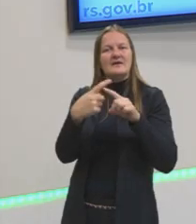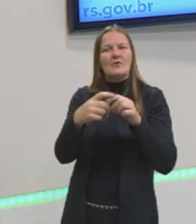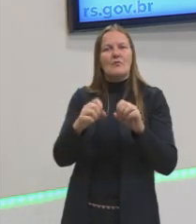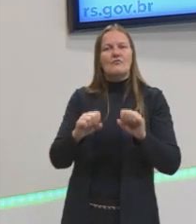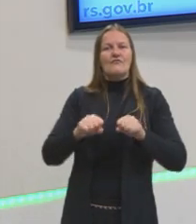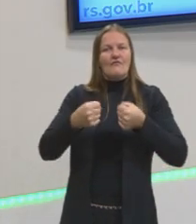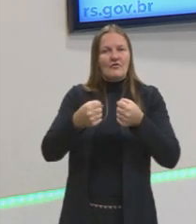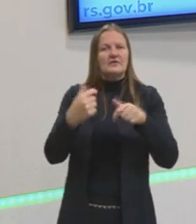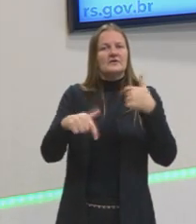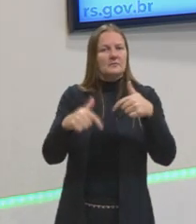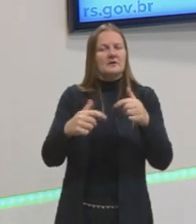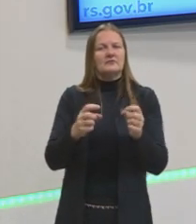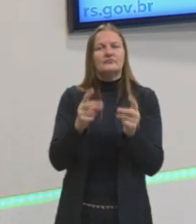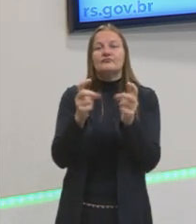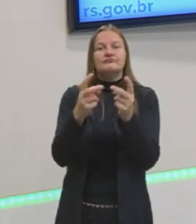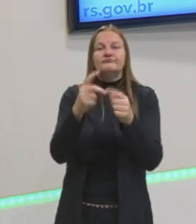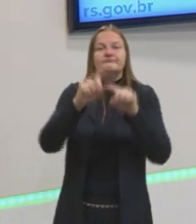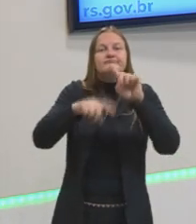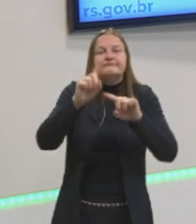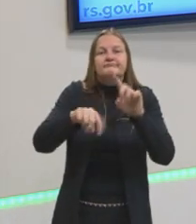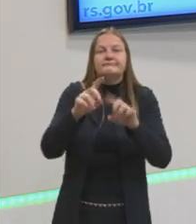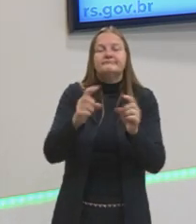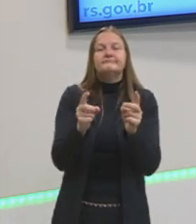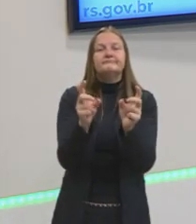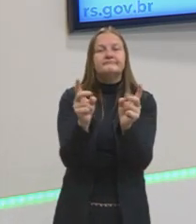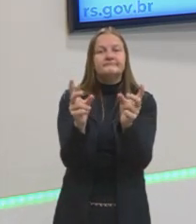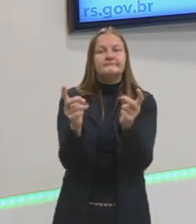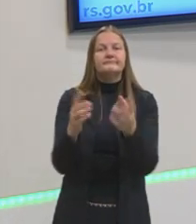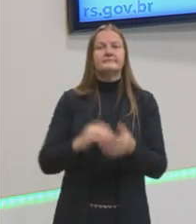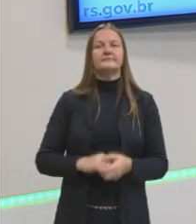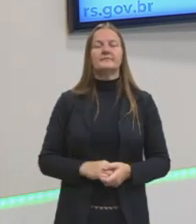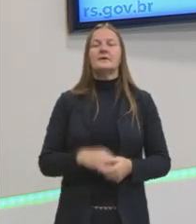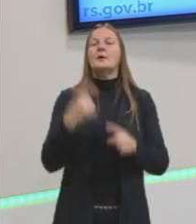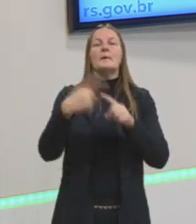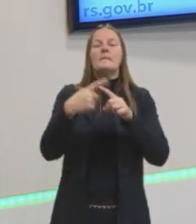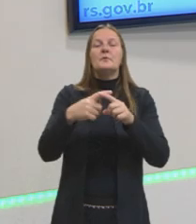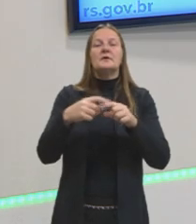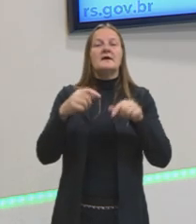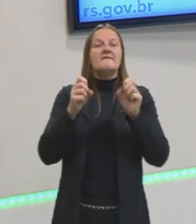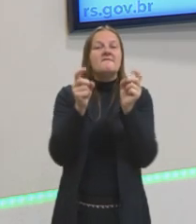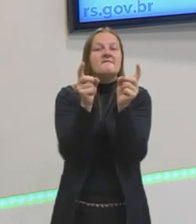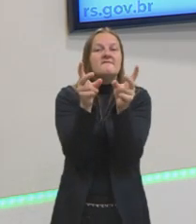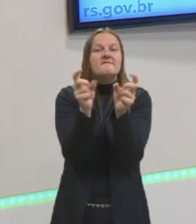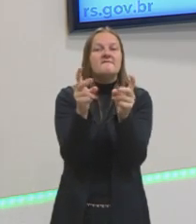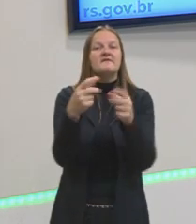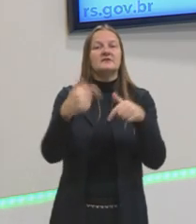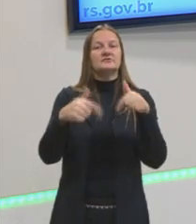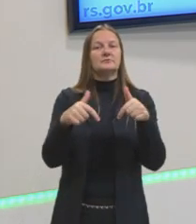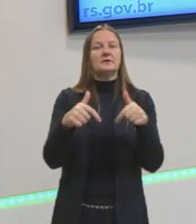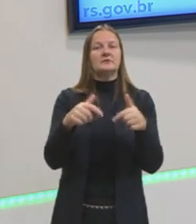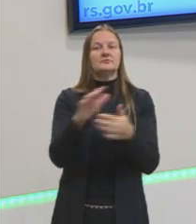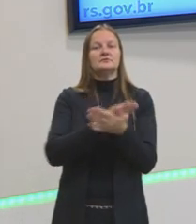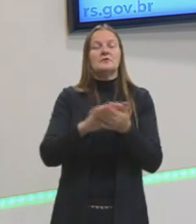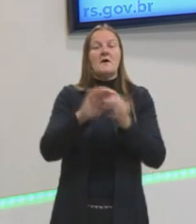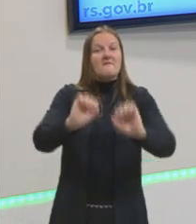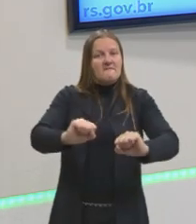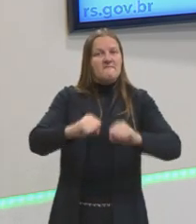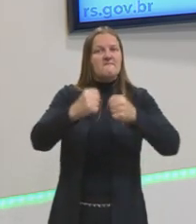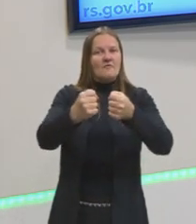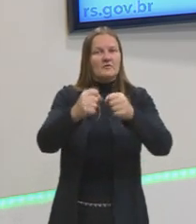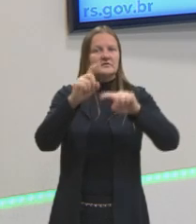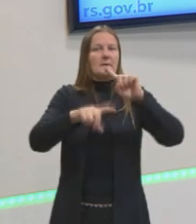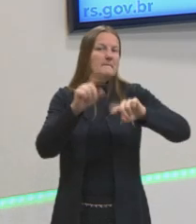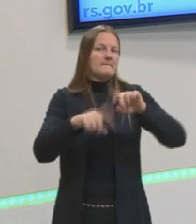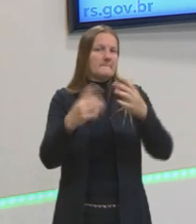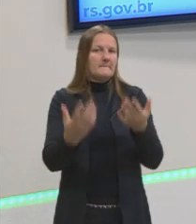o que que é isso é porque está sendo temos o trabalho Nós não entendemos o trabalho e sim como